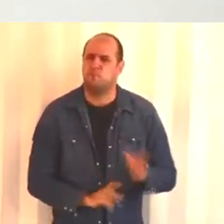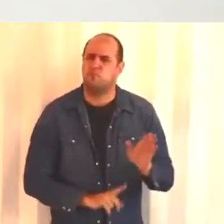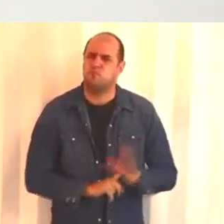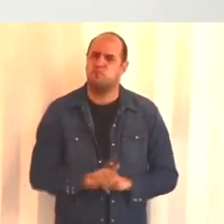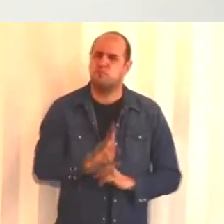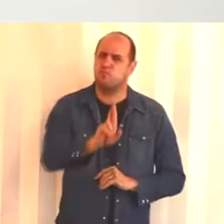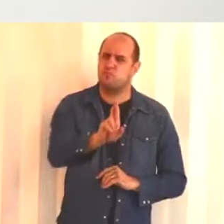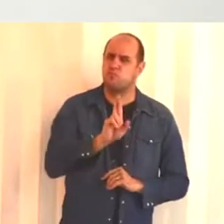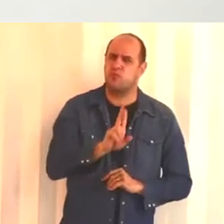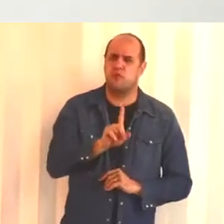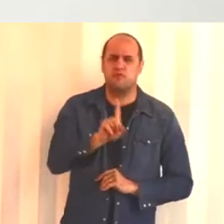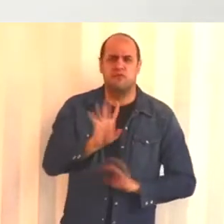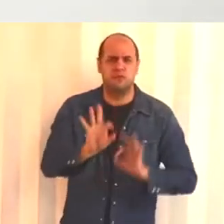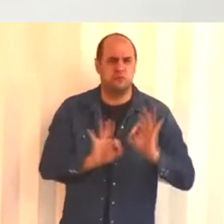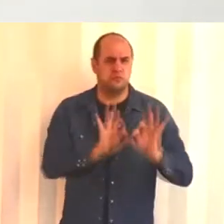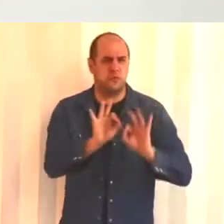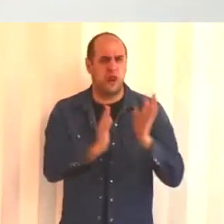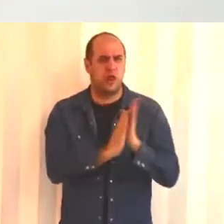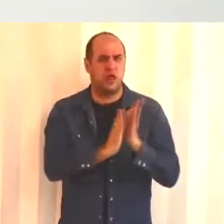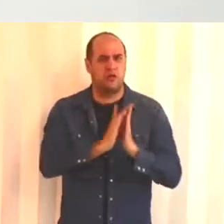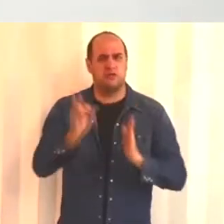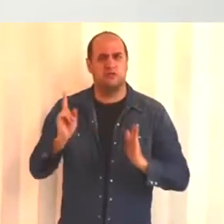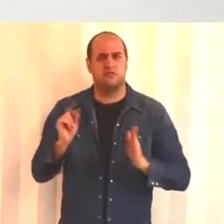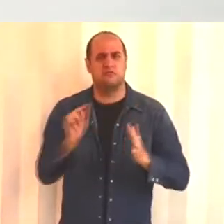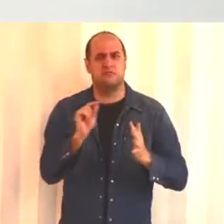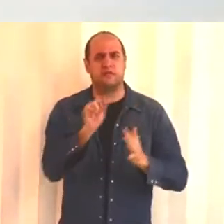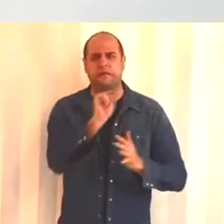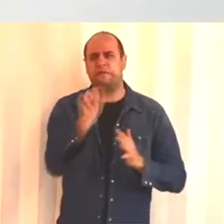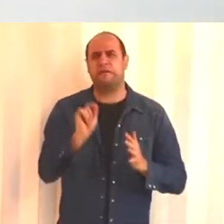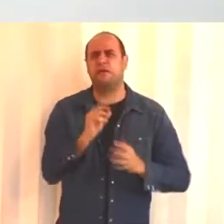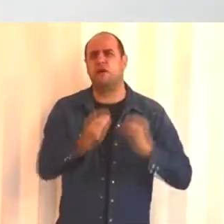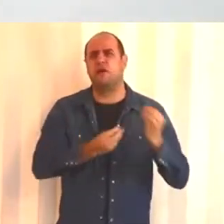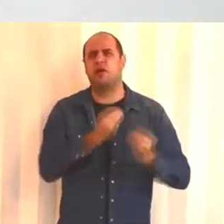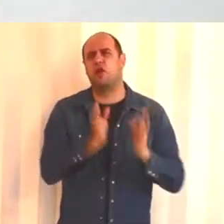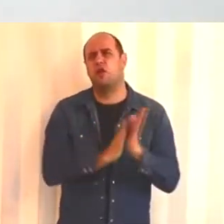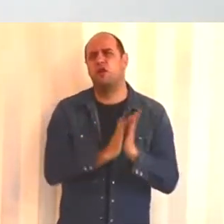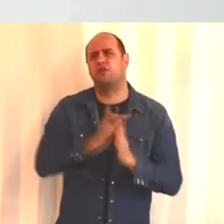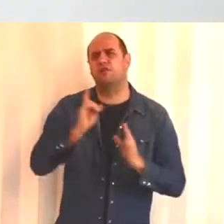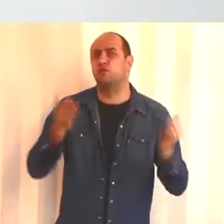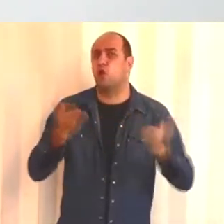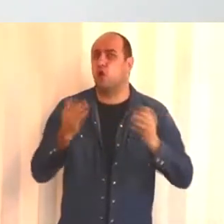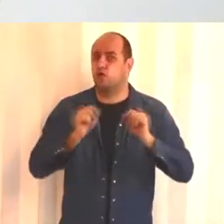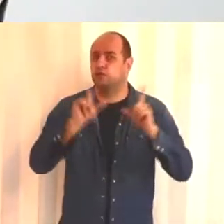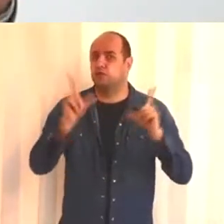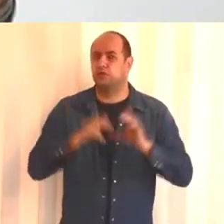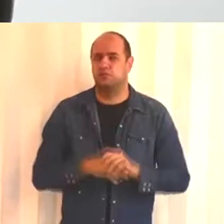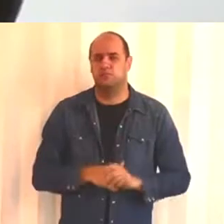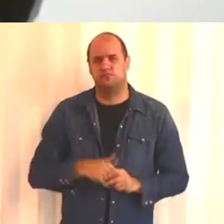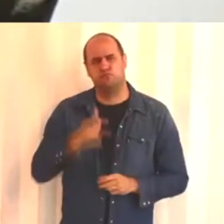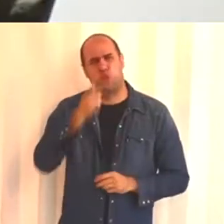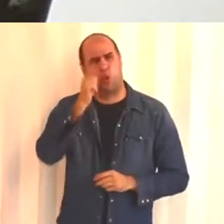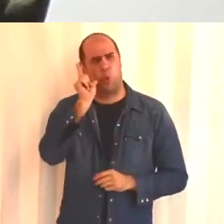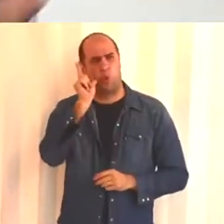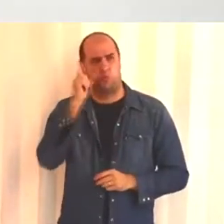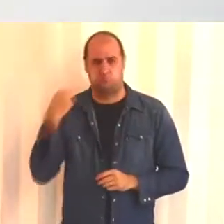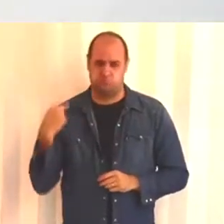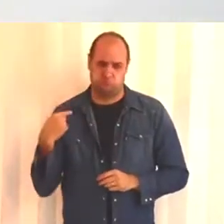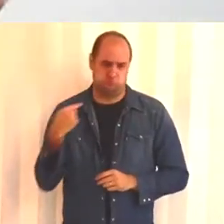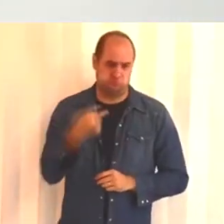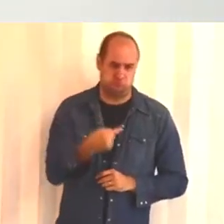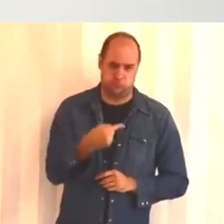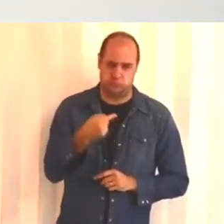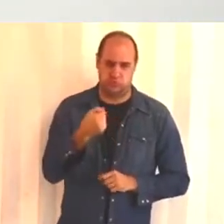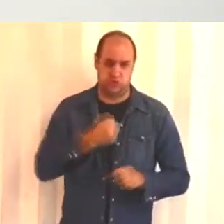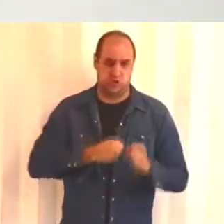tem motivos para louvar a Deus nesta manhã? Eu não vou perguntar de ontem, nem dessa semana, nem do